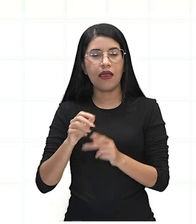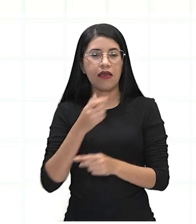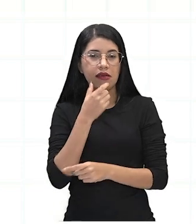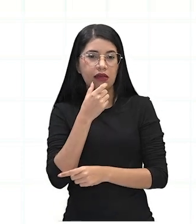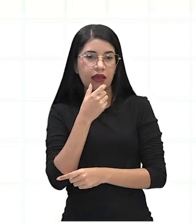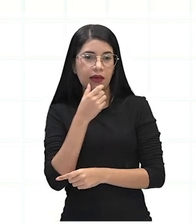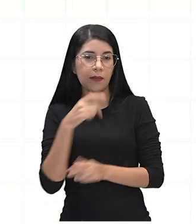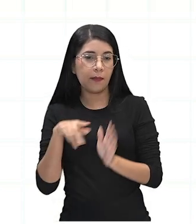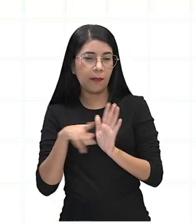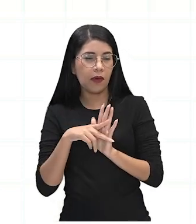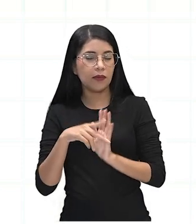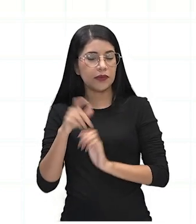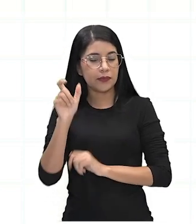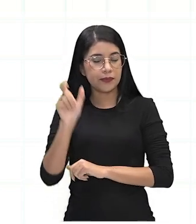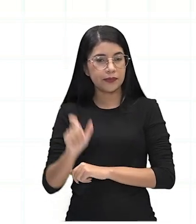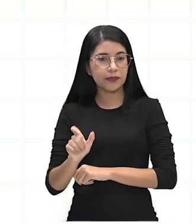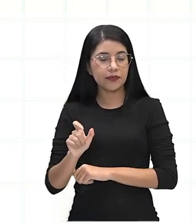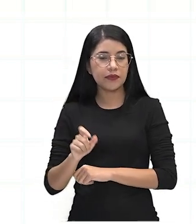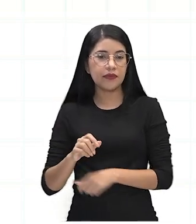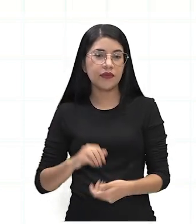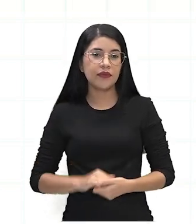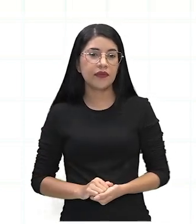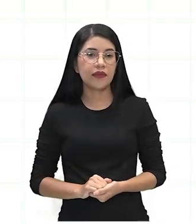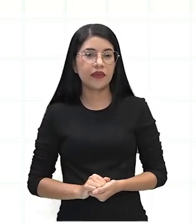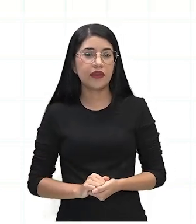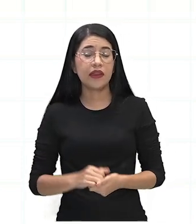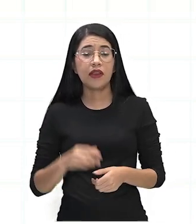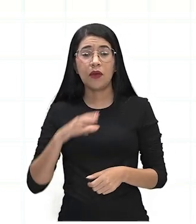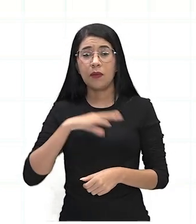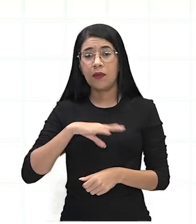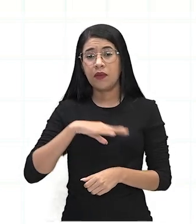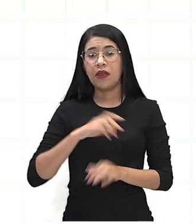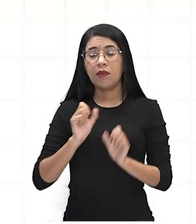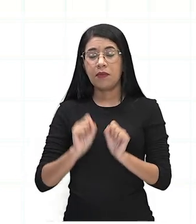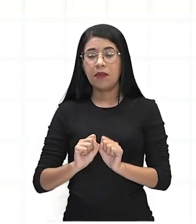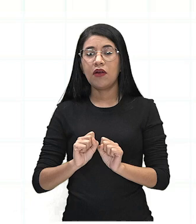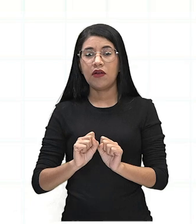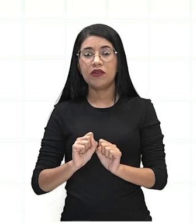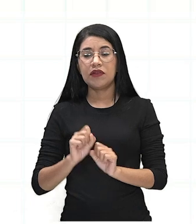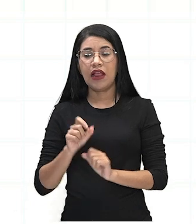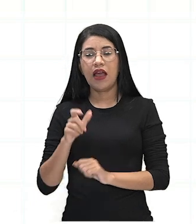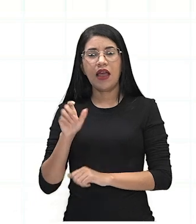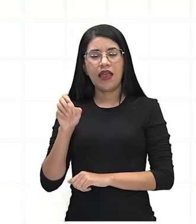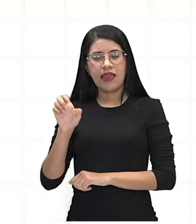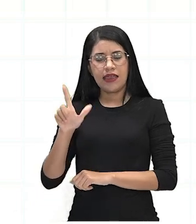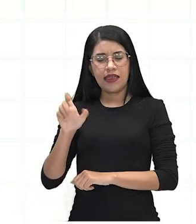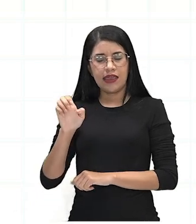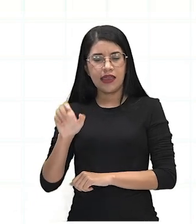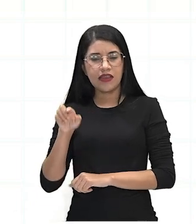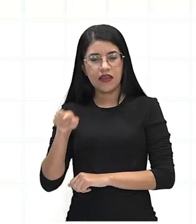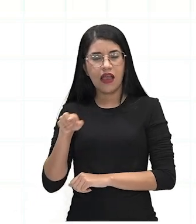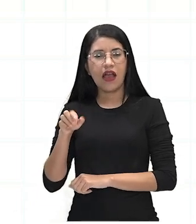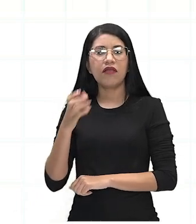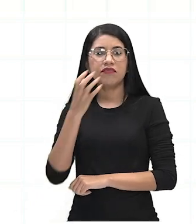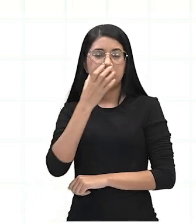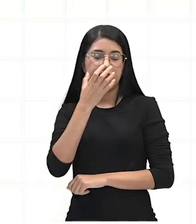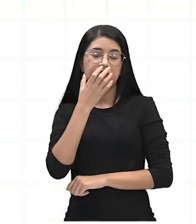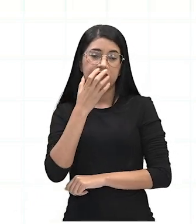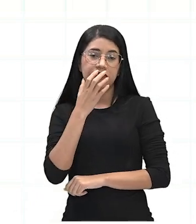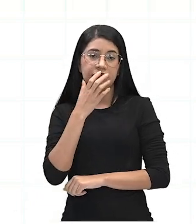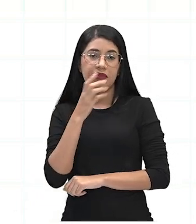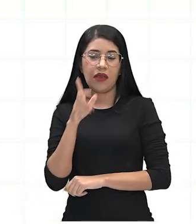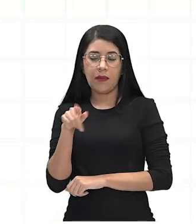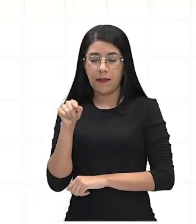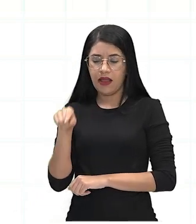pronomes, tá? Eu poderia dizer em português perfeitamente, ele é um cachorro. Olha ali, aquele bichinho